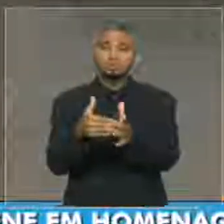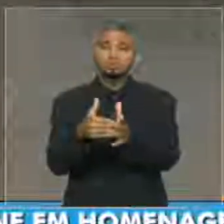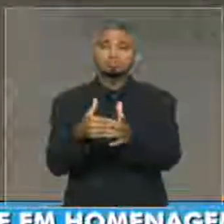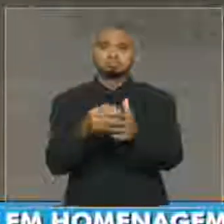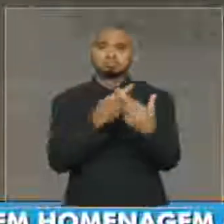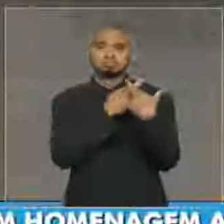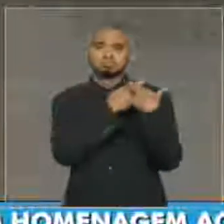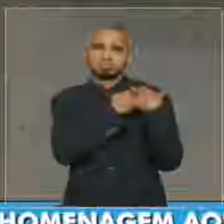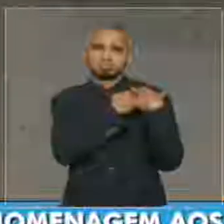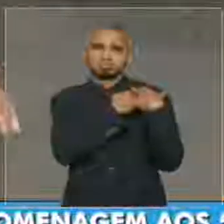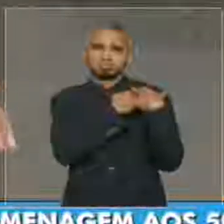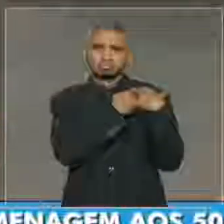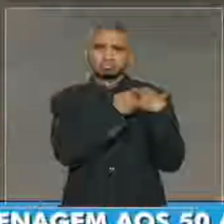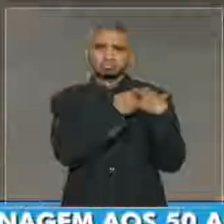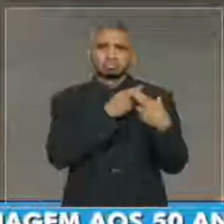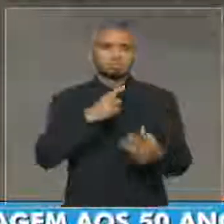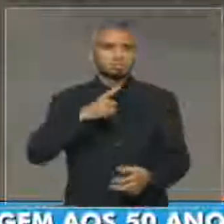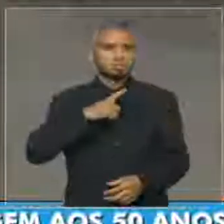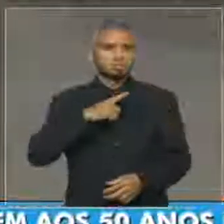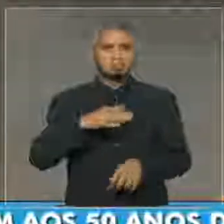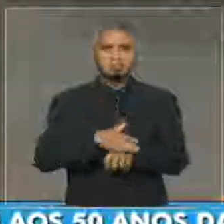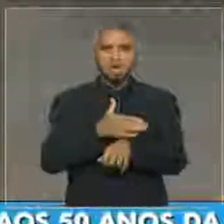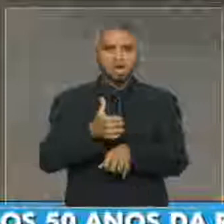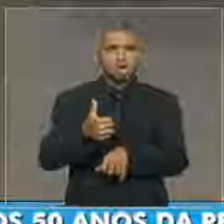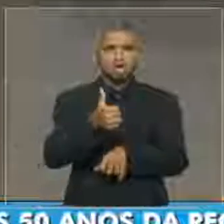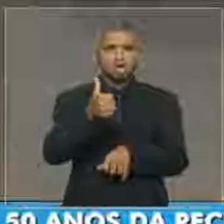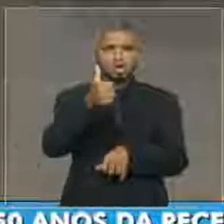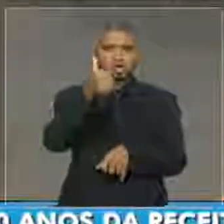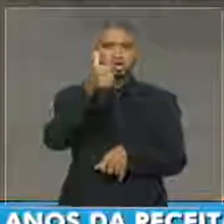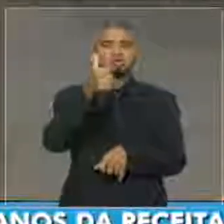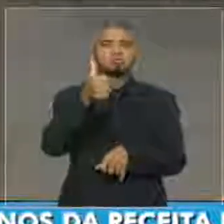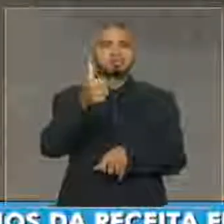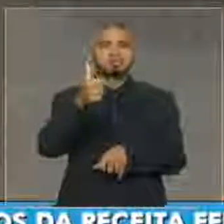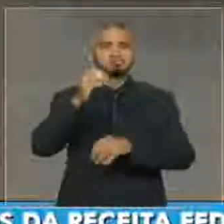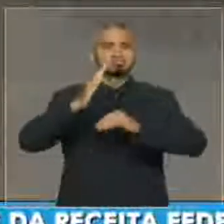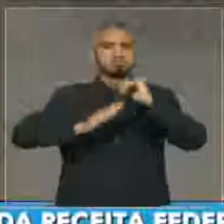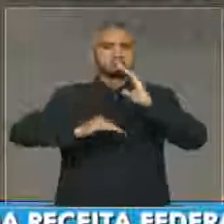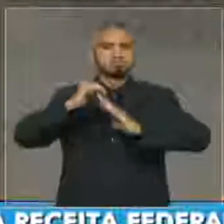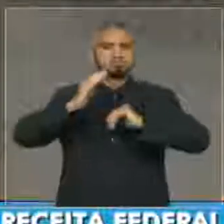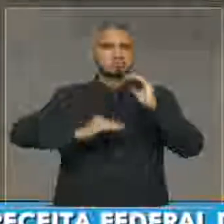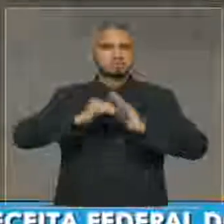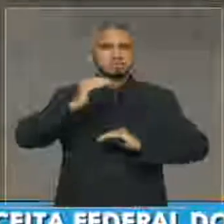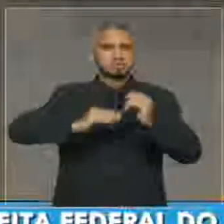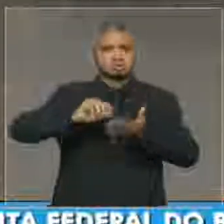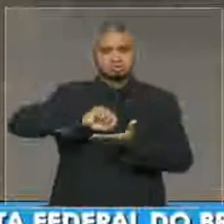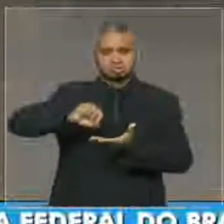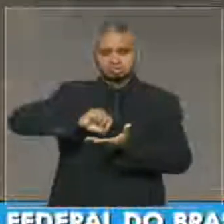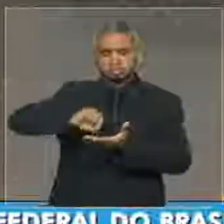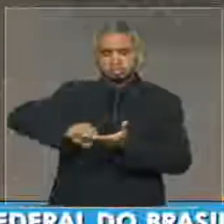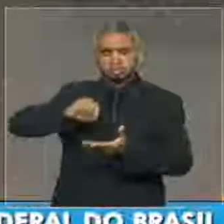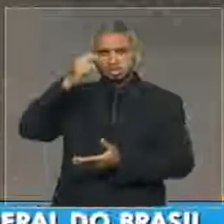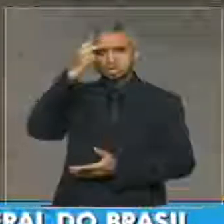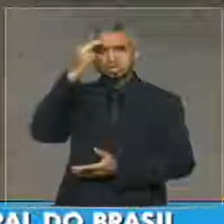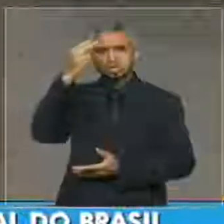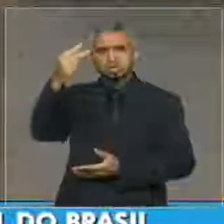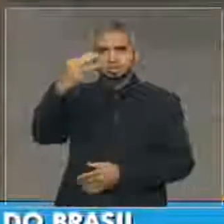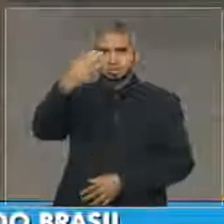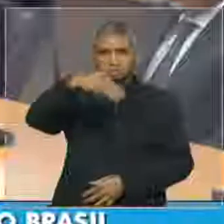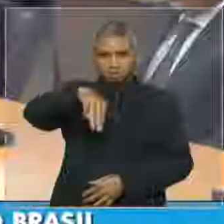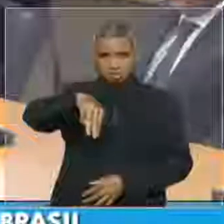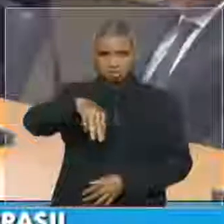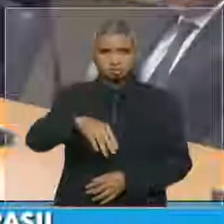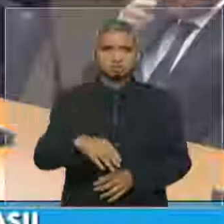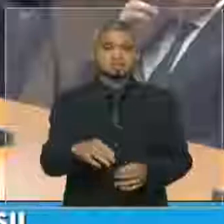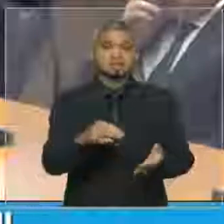Letras, o melhor historiador do Maranhão, se é que se pode qualificar os historiadores, secretário